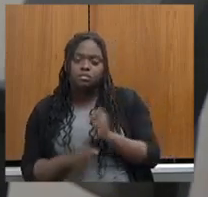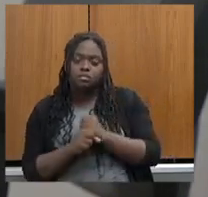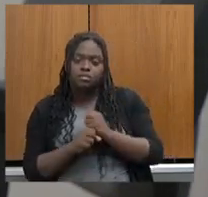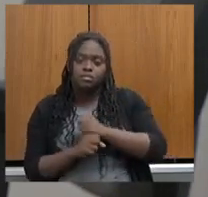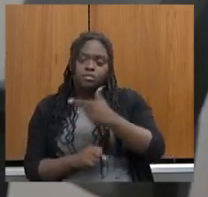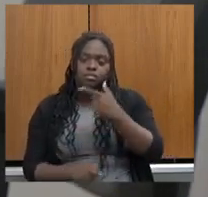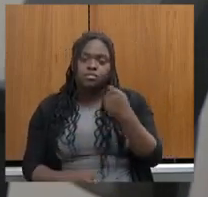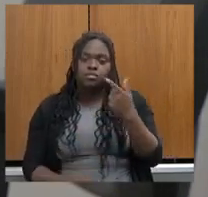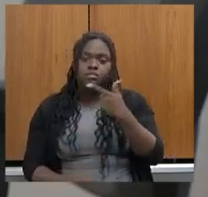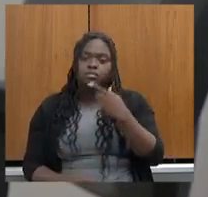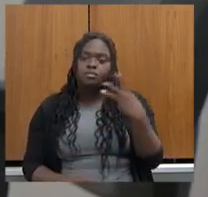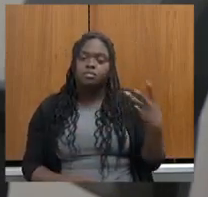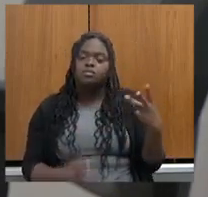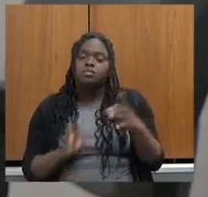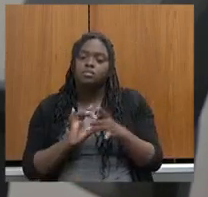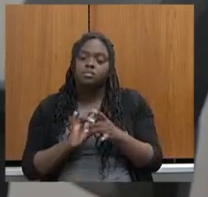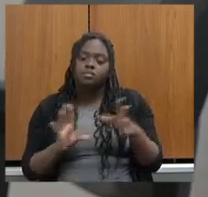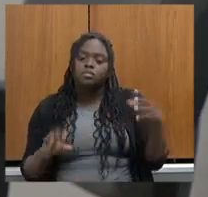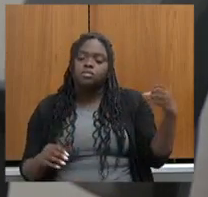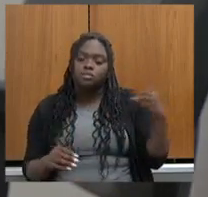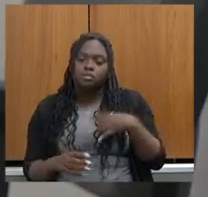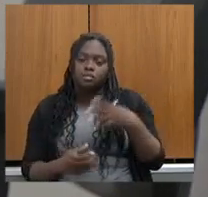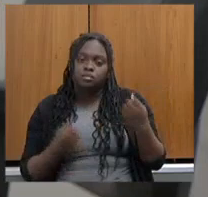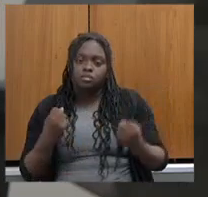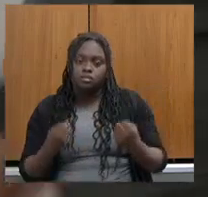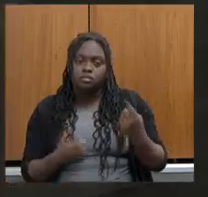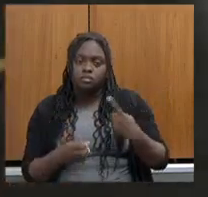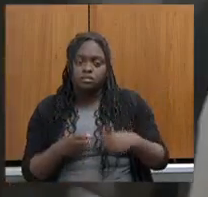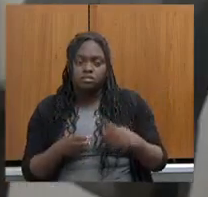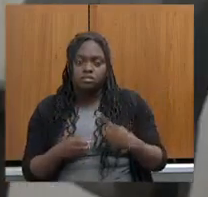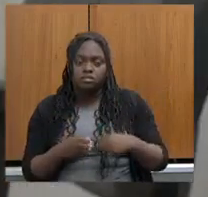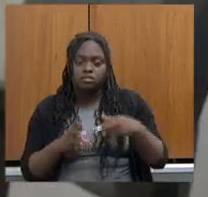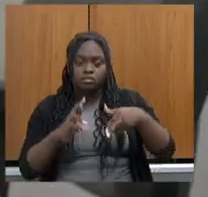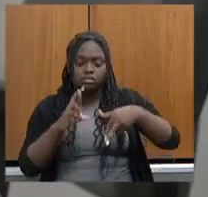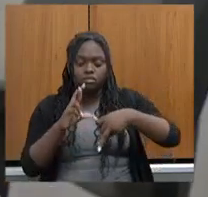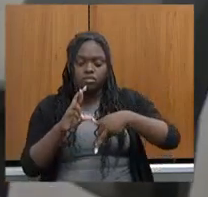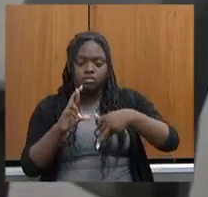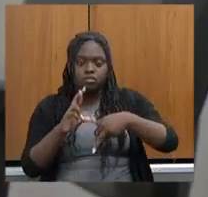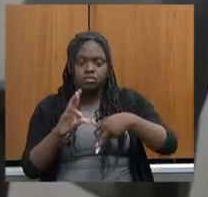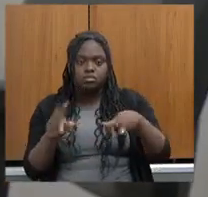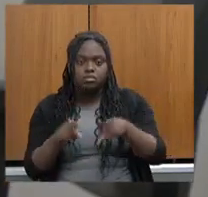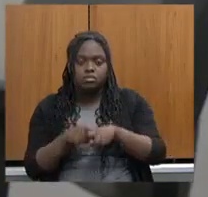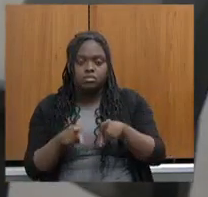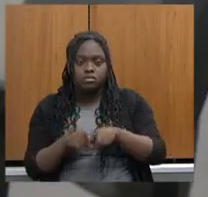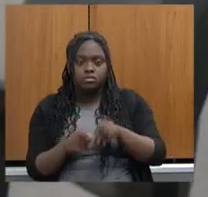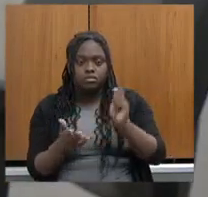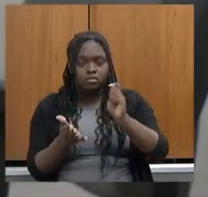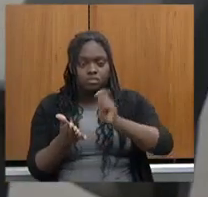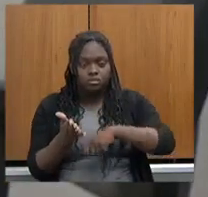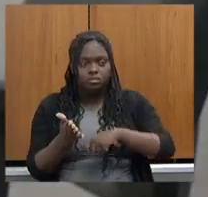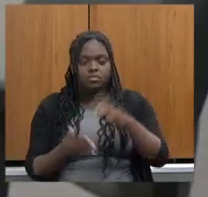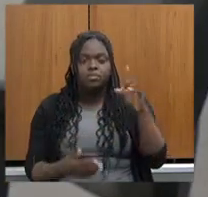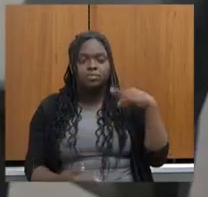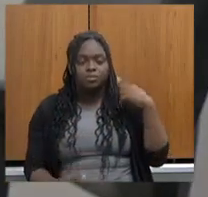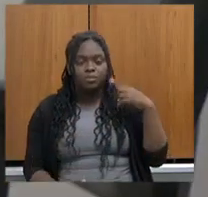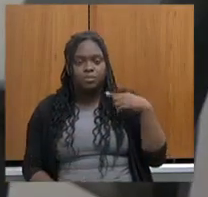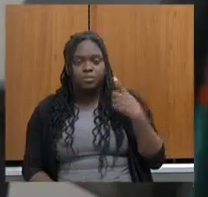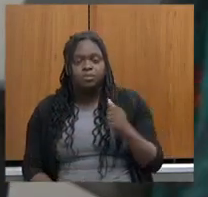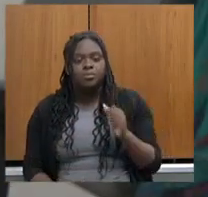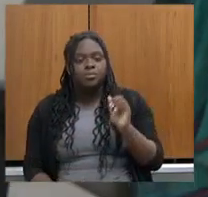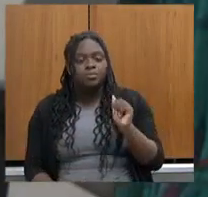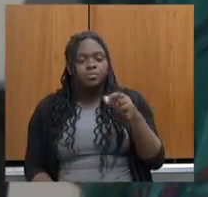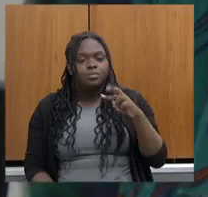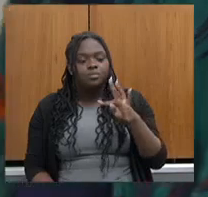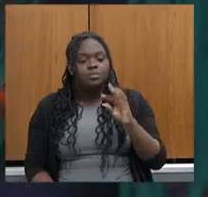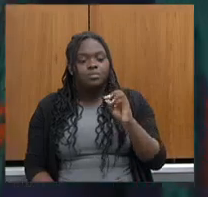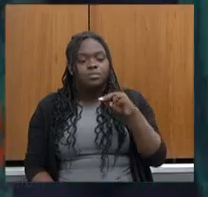seja disponibilizado uma nova viatura para o município de Ribeirão das Neves também requerimento assinado pelos e Luz deputados Antônio Carlos